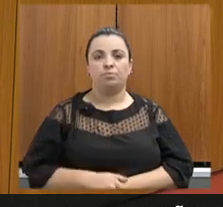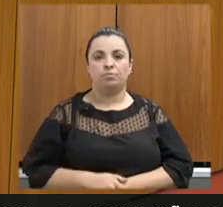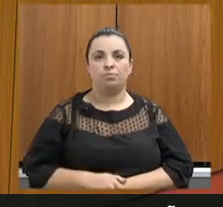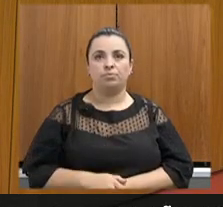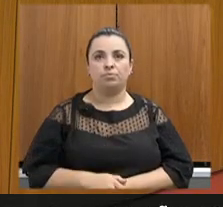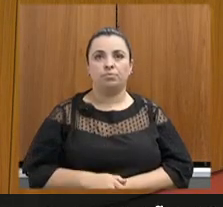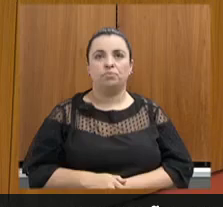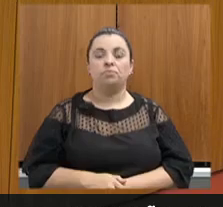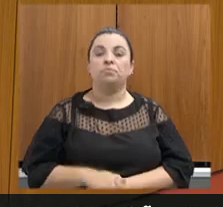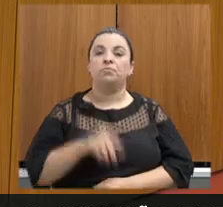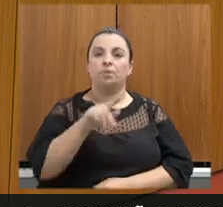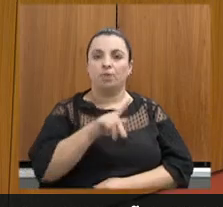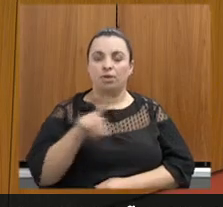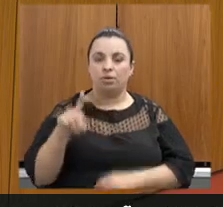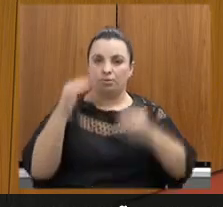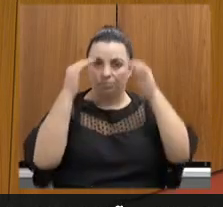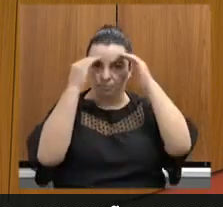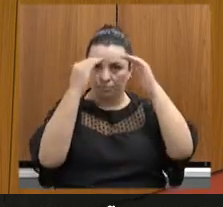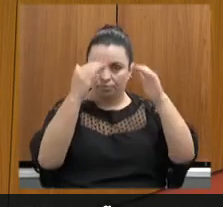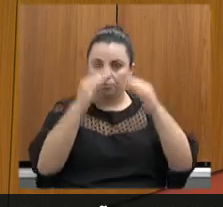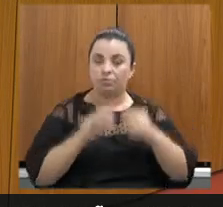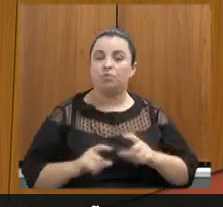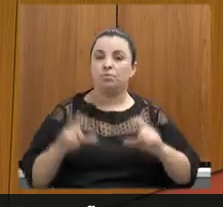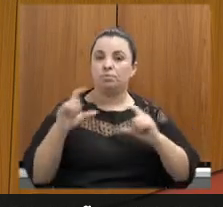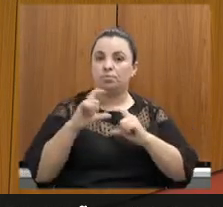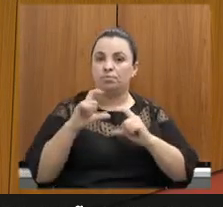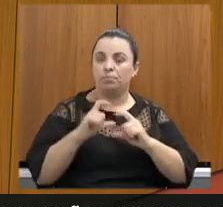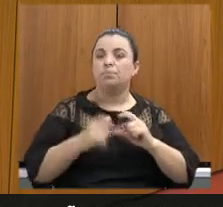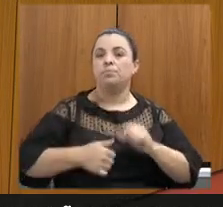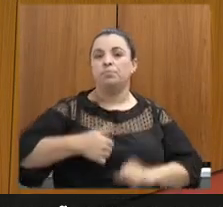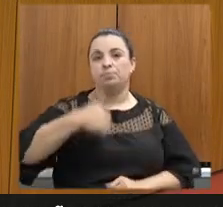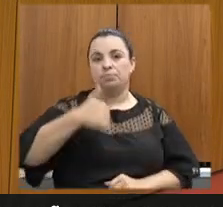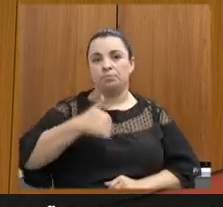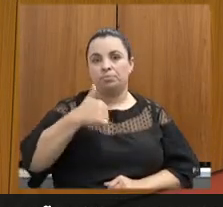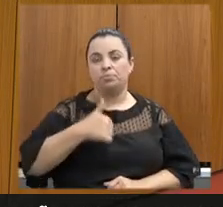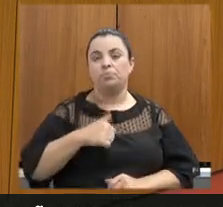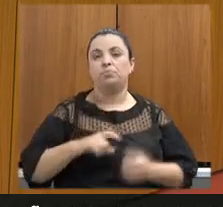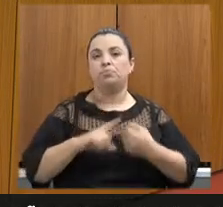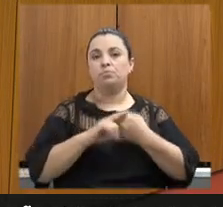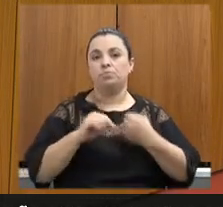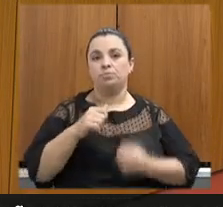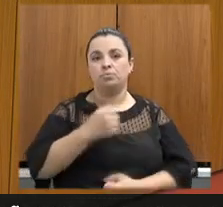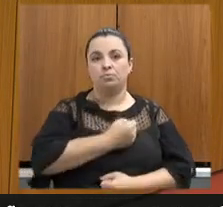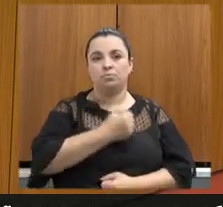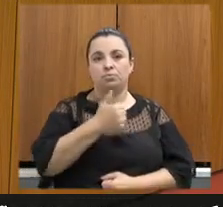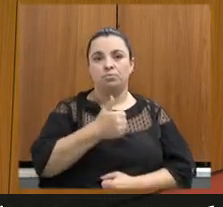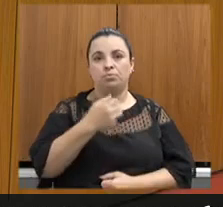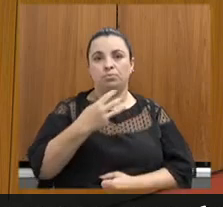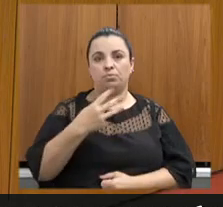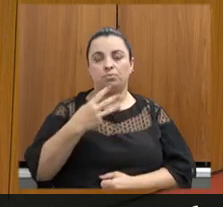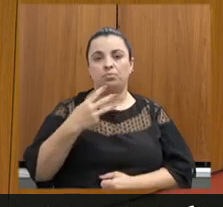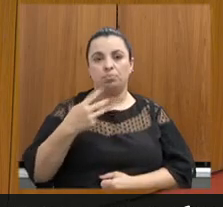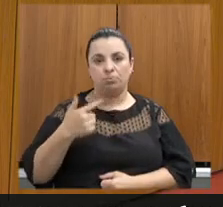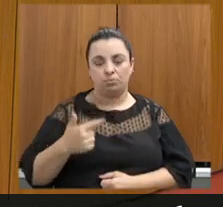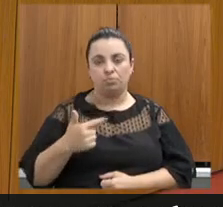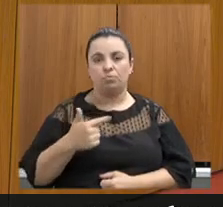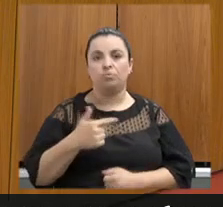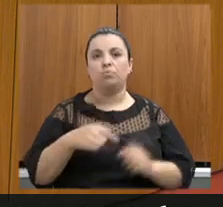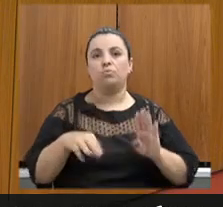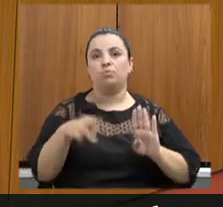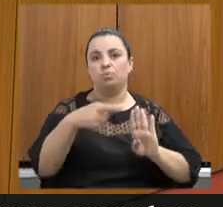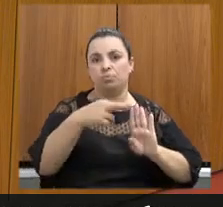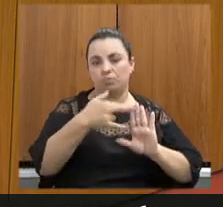A presidência nos termos para o primeiro do artigo 132 do Regimento Interno, dispensa a leitura da ata da reunião anterior,